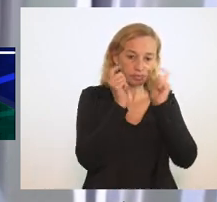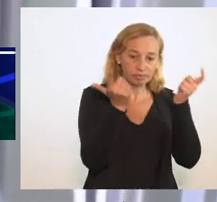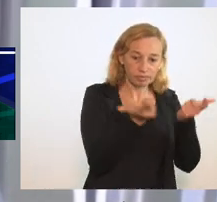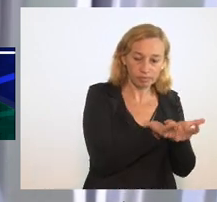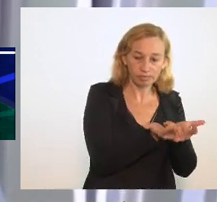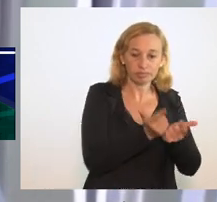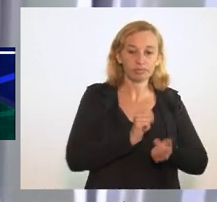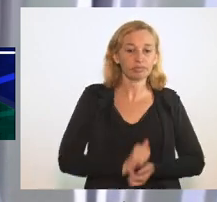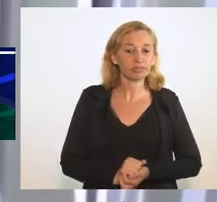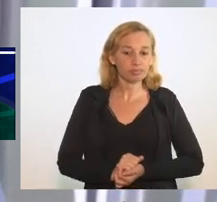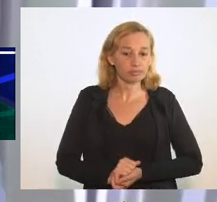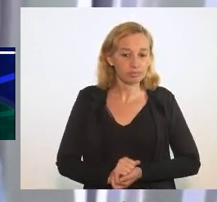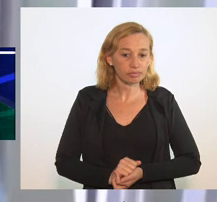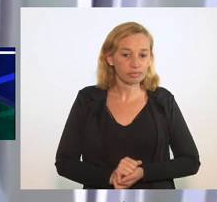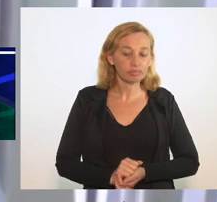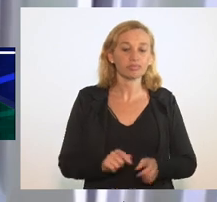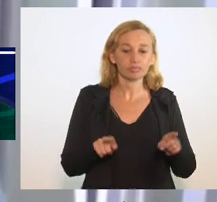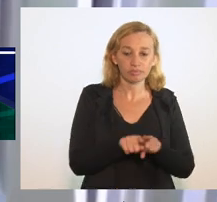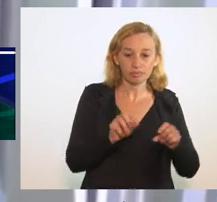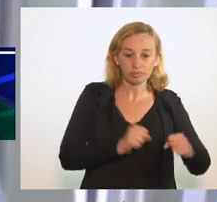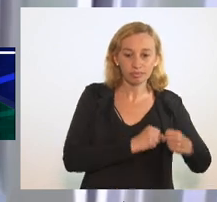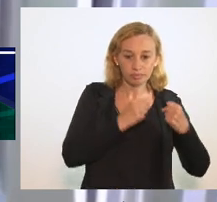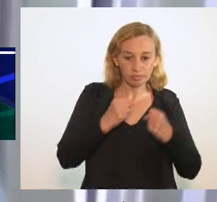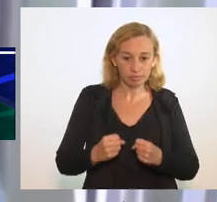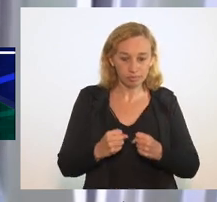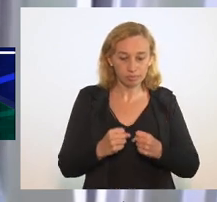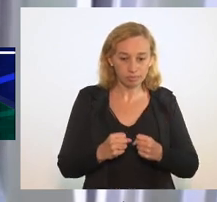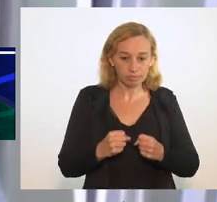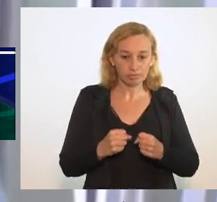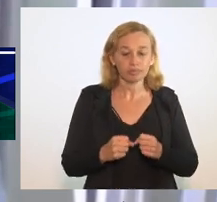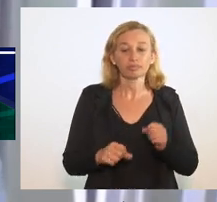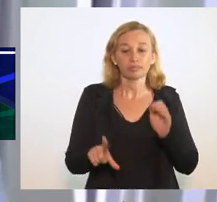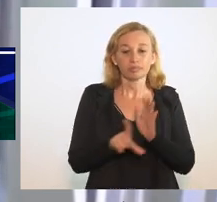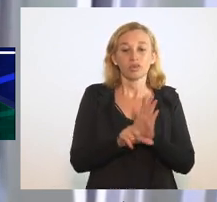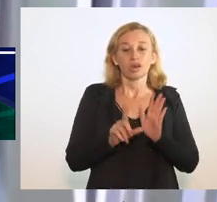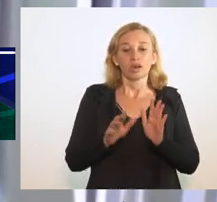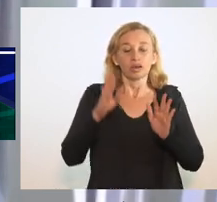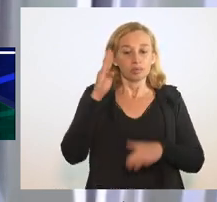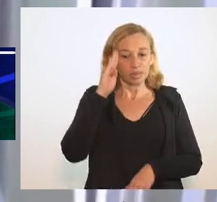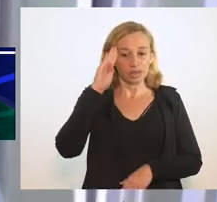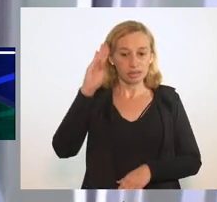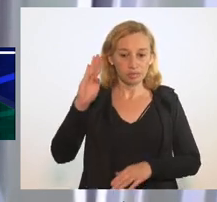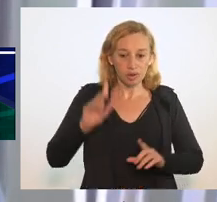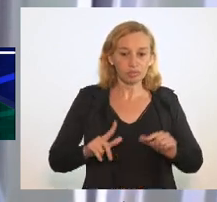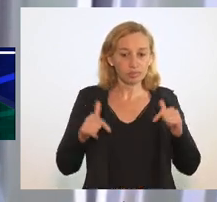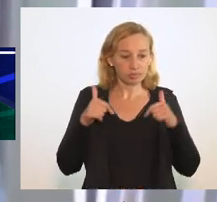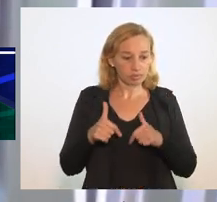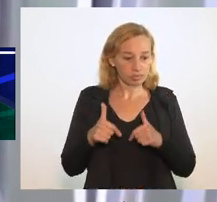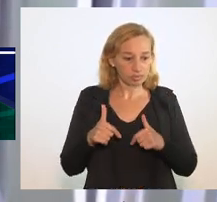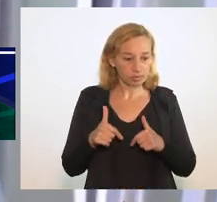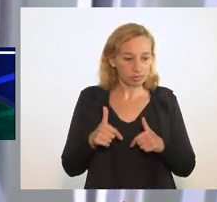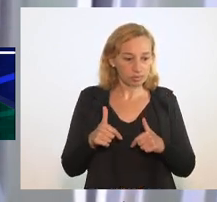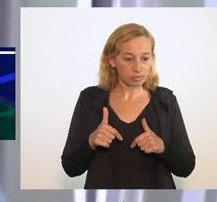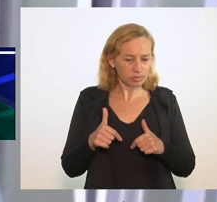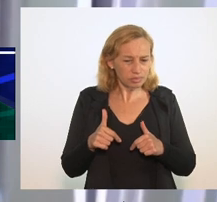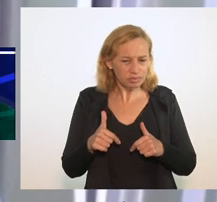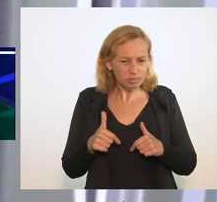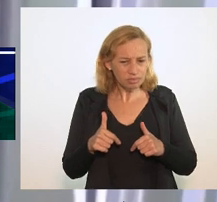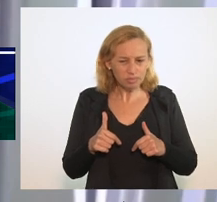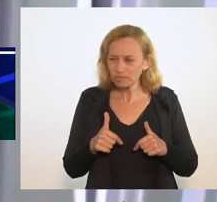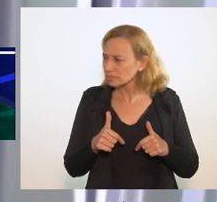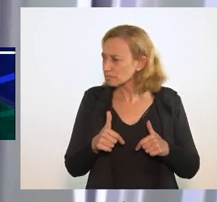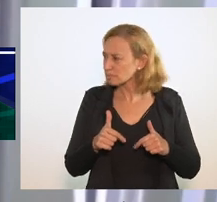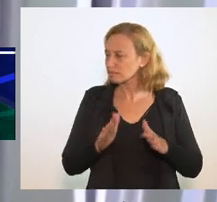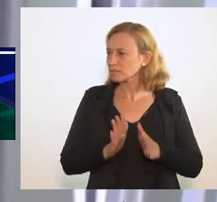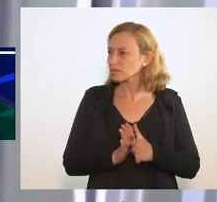Legislativa e o Poder Legislativo em geral têm como um de seus principais papéis a ação fiscalizatória. Portanto,